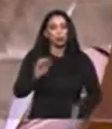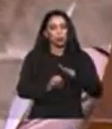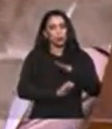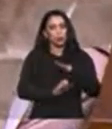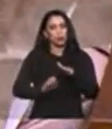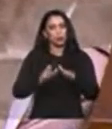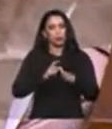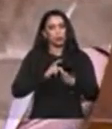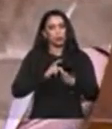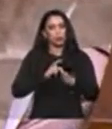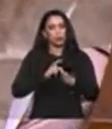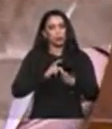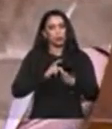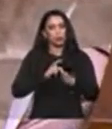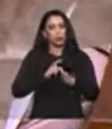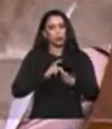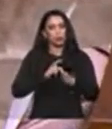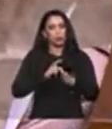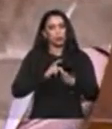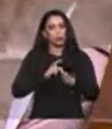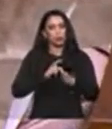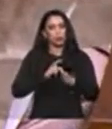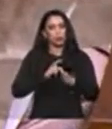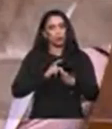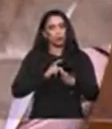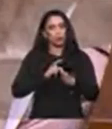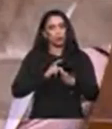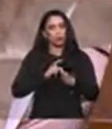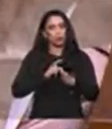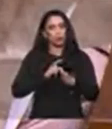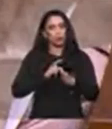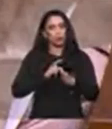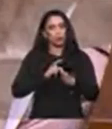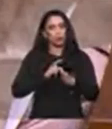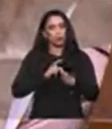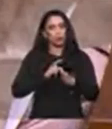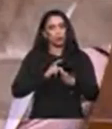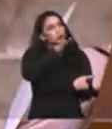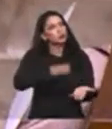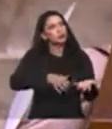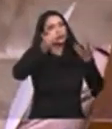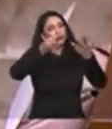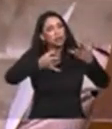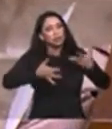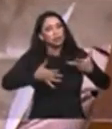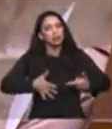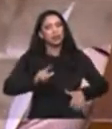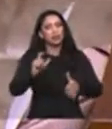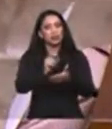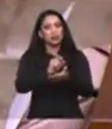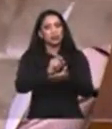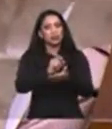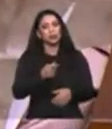por Bergamaschi. Esses fatos foram exaustivamente comprovados nos autos, conforme mencionado nas alegações escritas